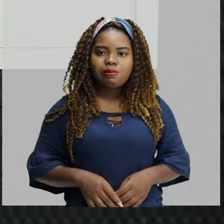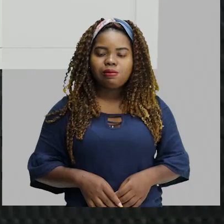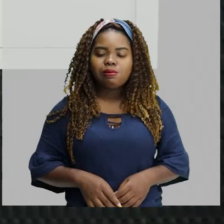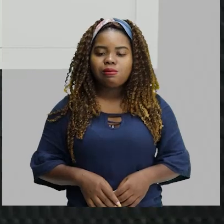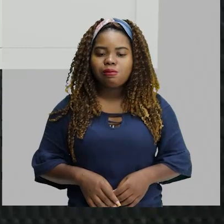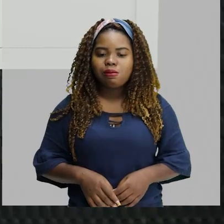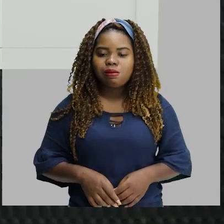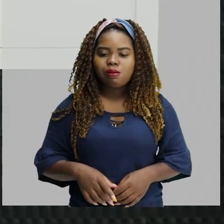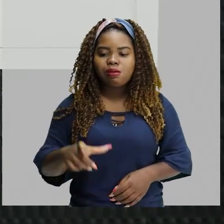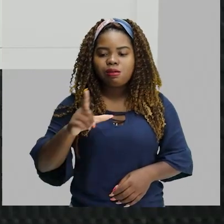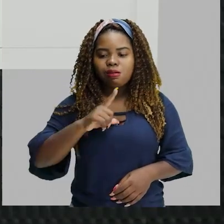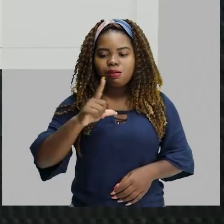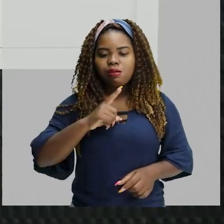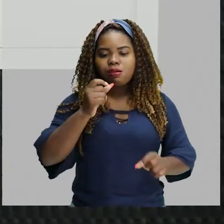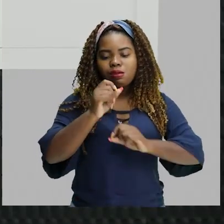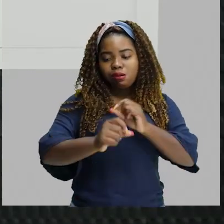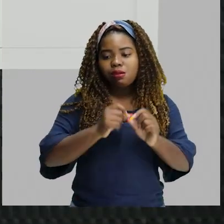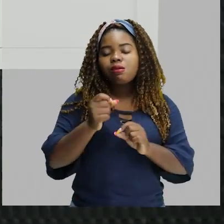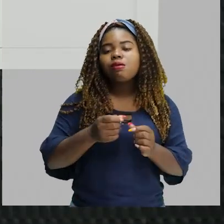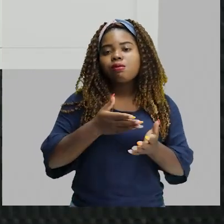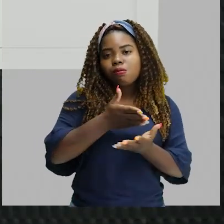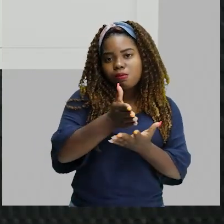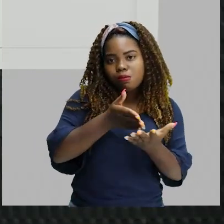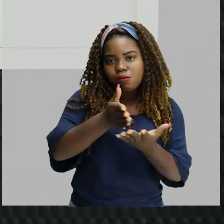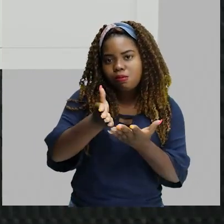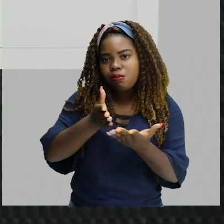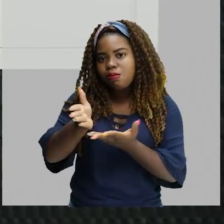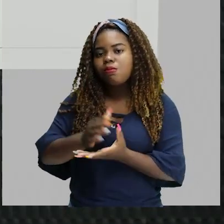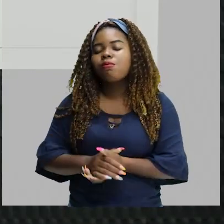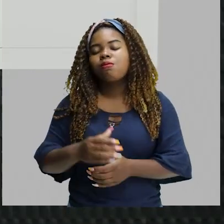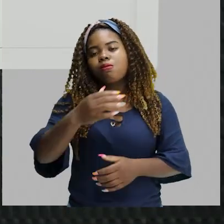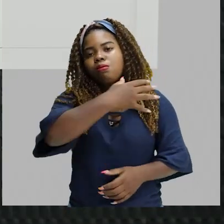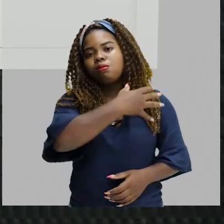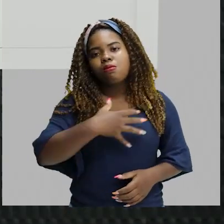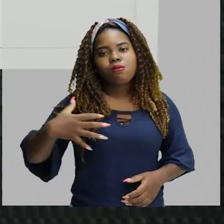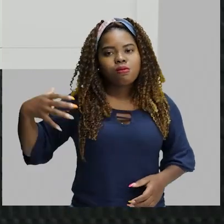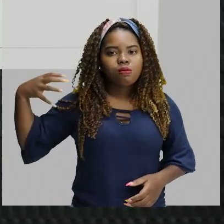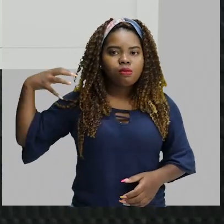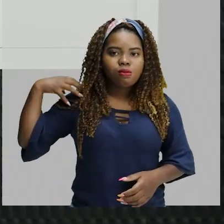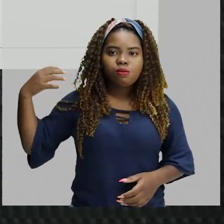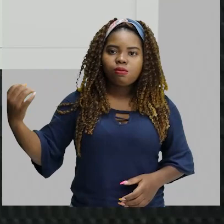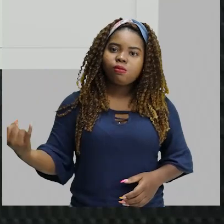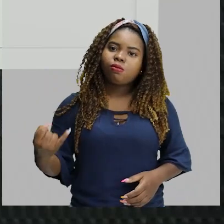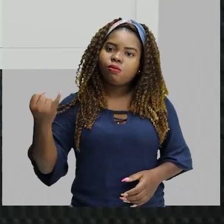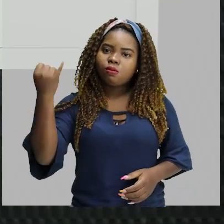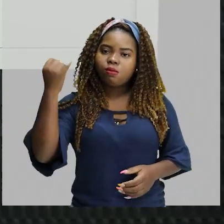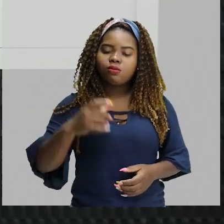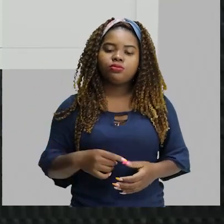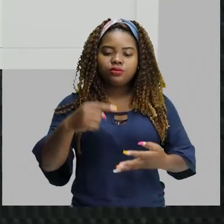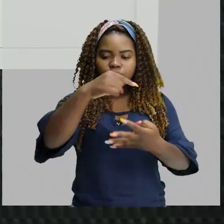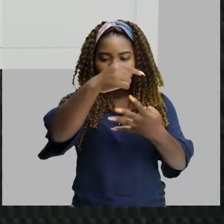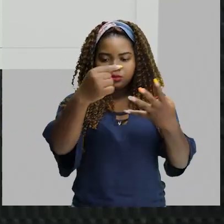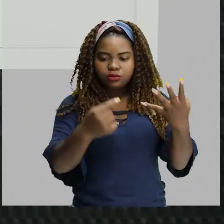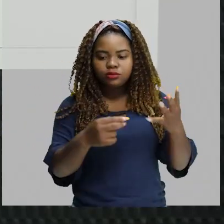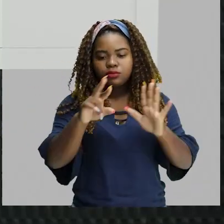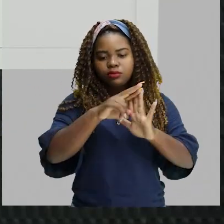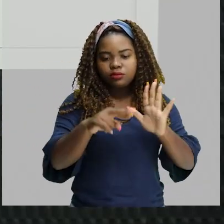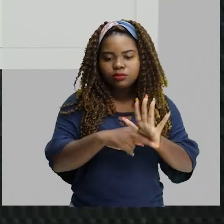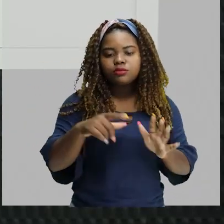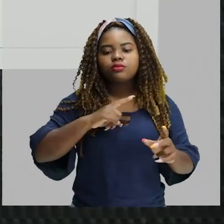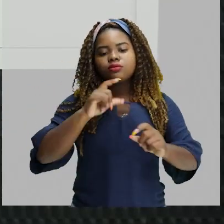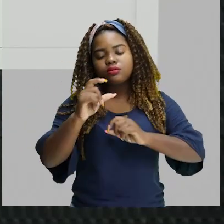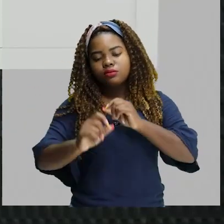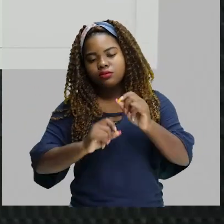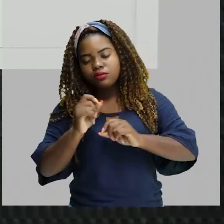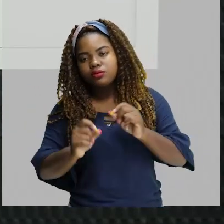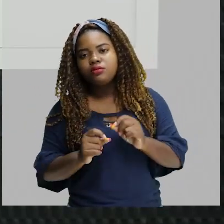este caminho, para Aristóteles era muito importante isso, se nós seguirmos este caminho, nós temos a